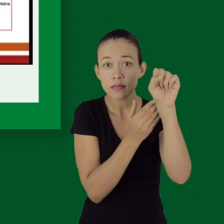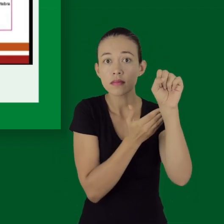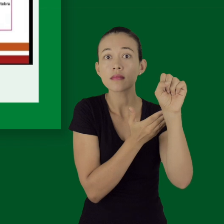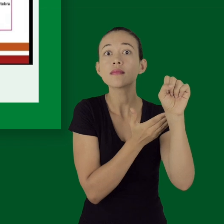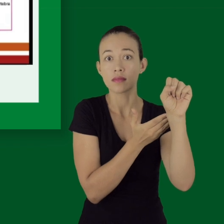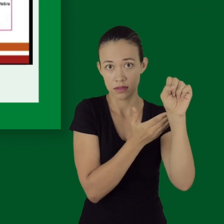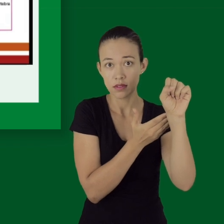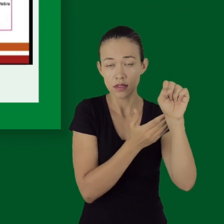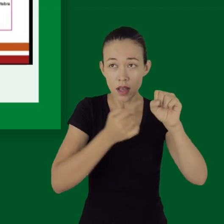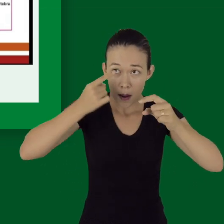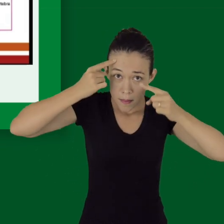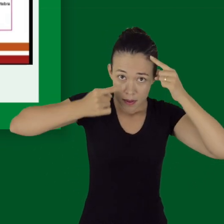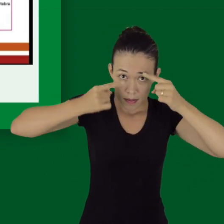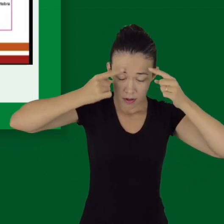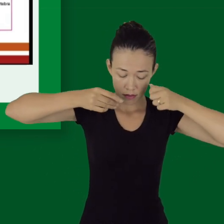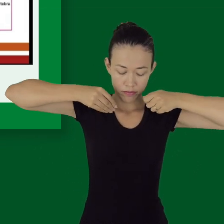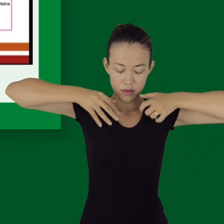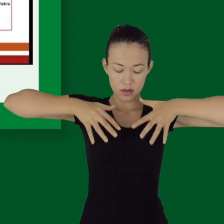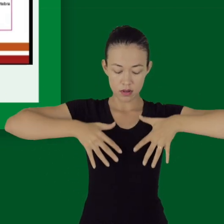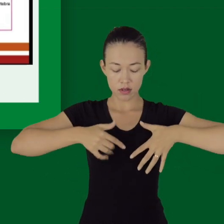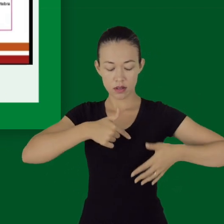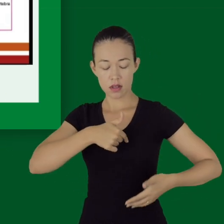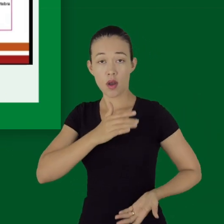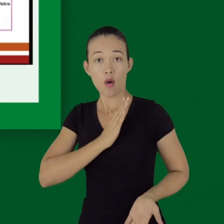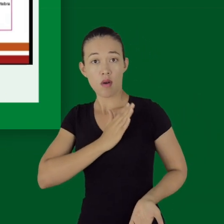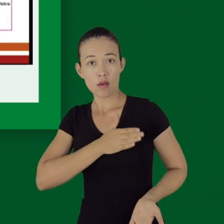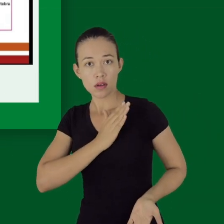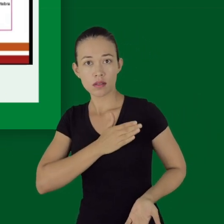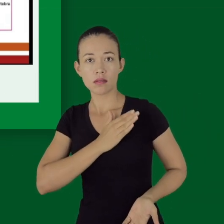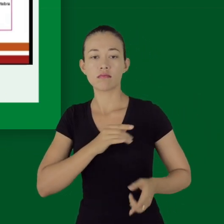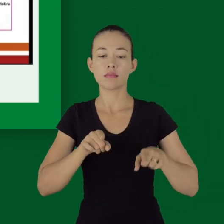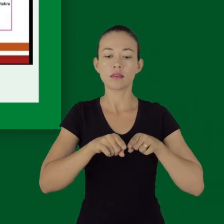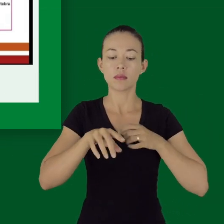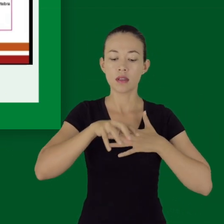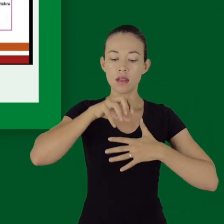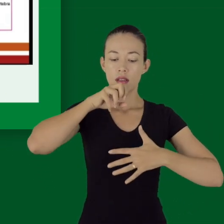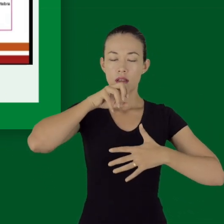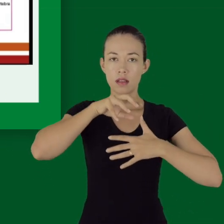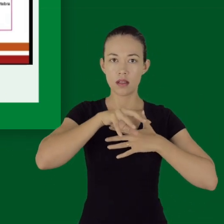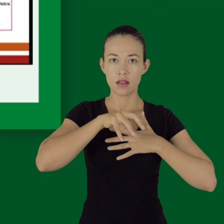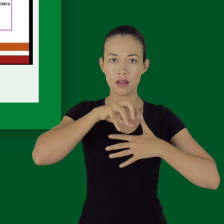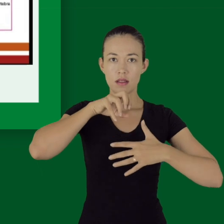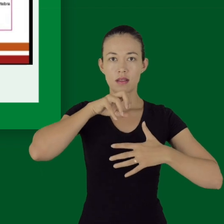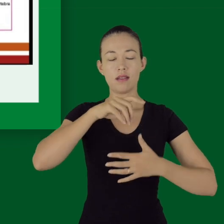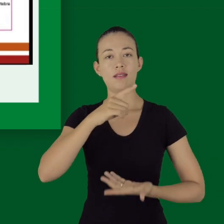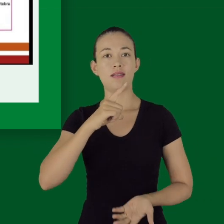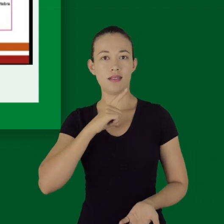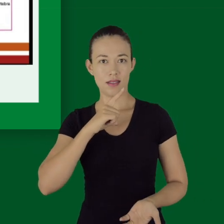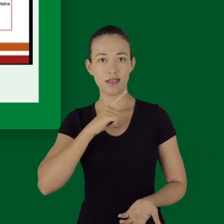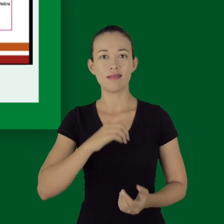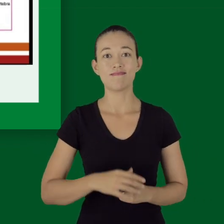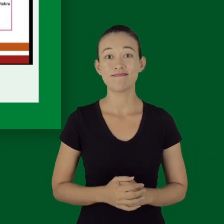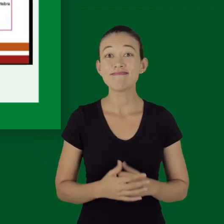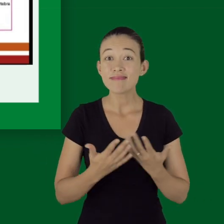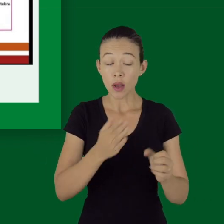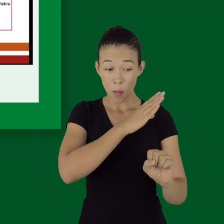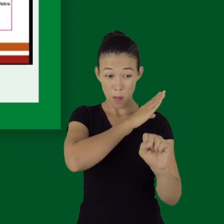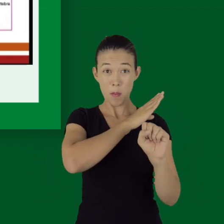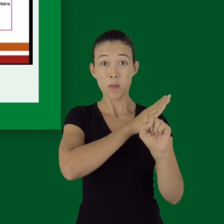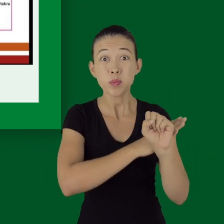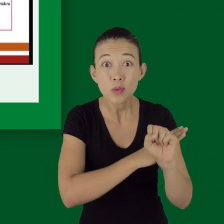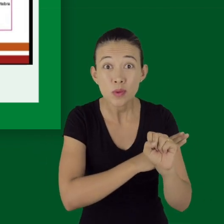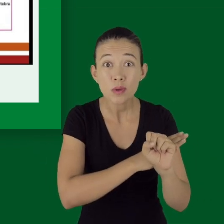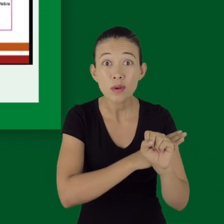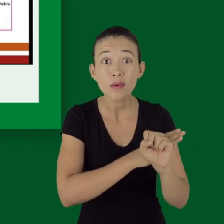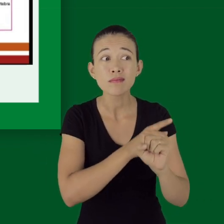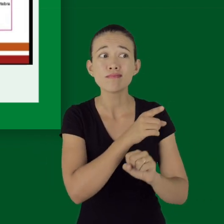drive respiratório, eu tenho resposta em relação à frequência cardíaca. Então, lesões nessa área comprometem a questão de sobrevivência do indivíduo. Por